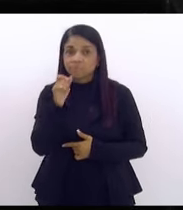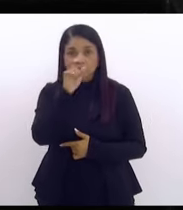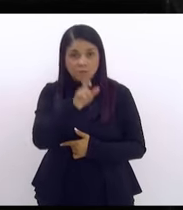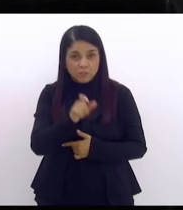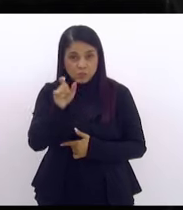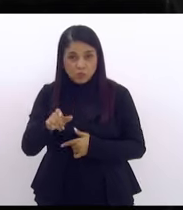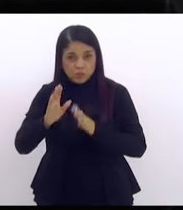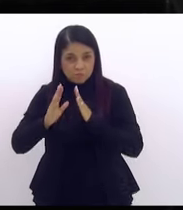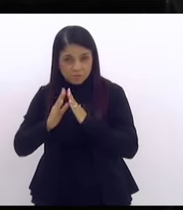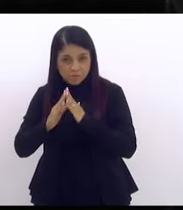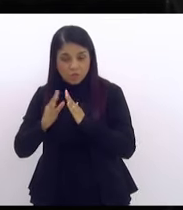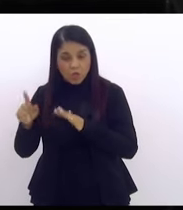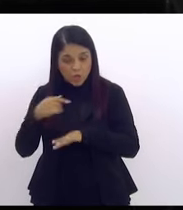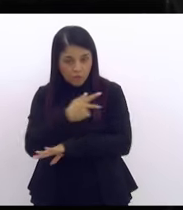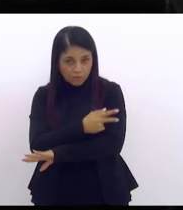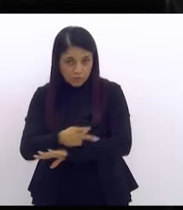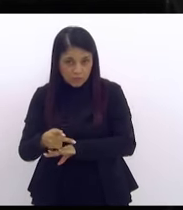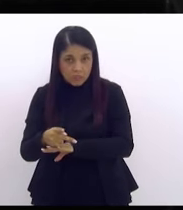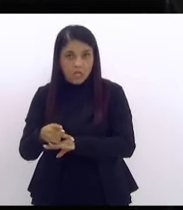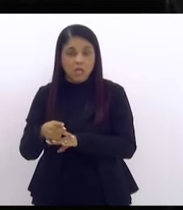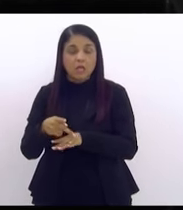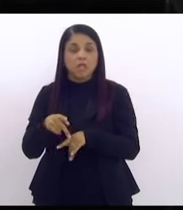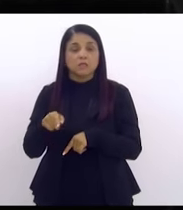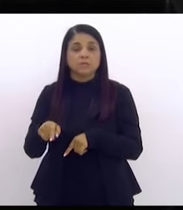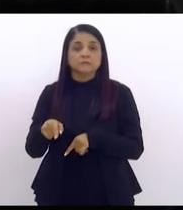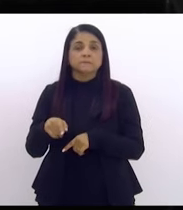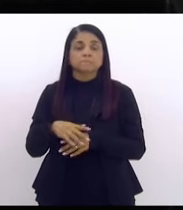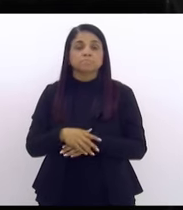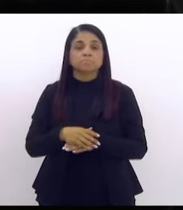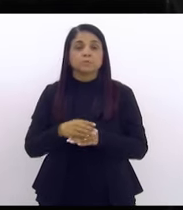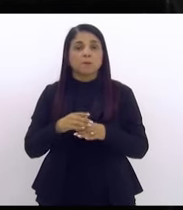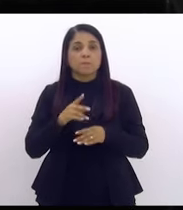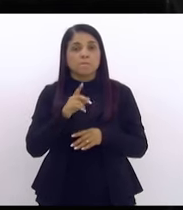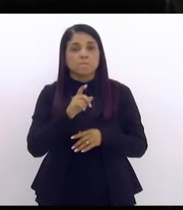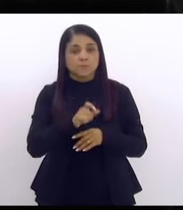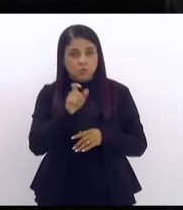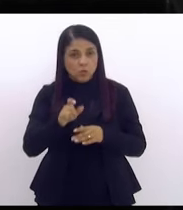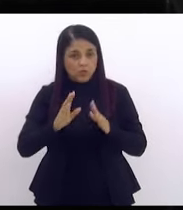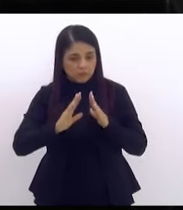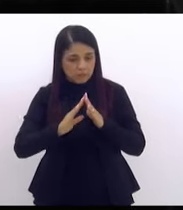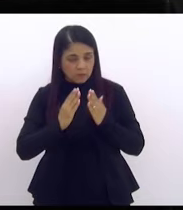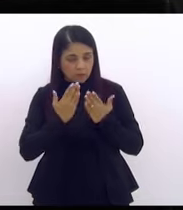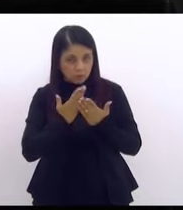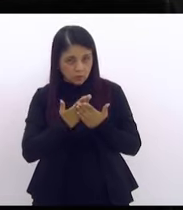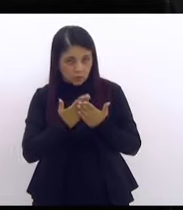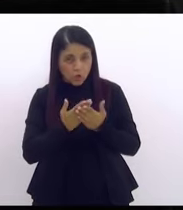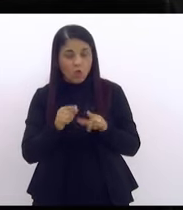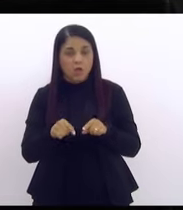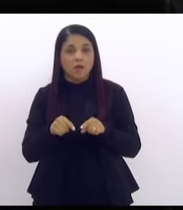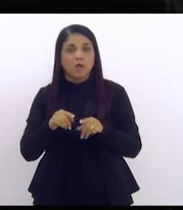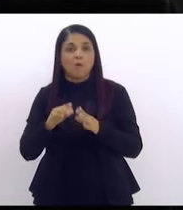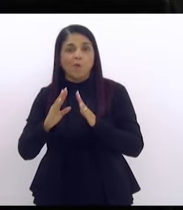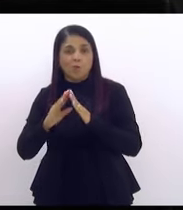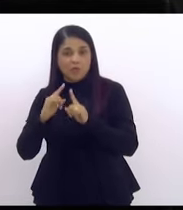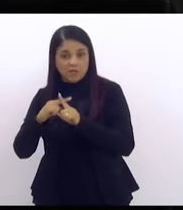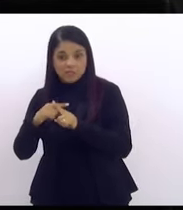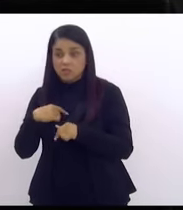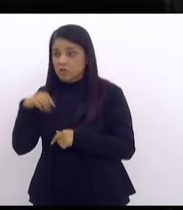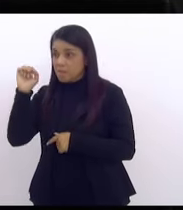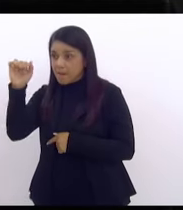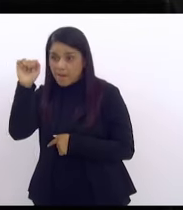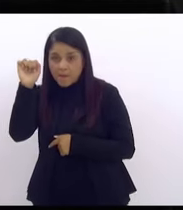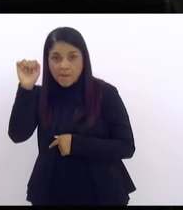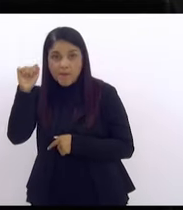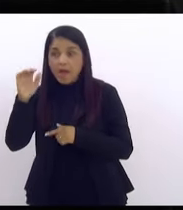lá os moradores que estão em abrigo, que pessoas saíram batendo na porta das casas para acordar aqueles que